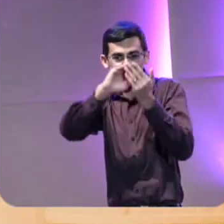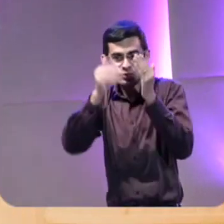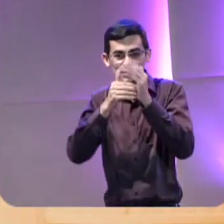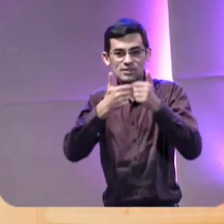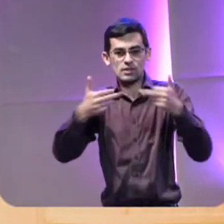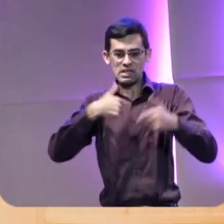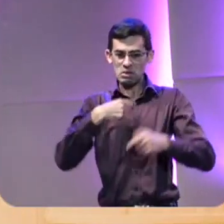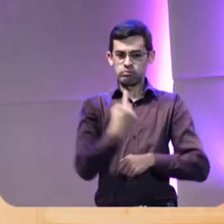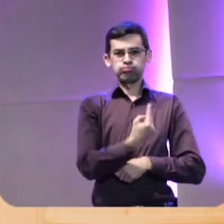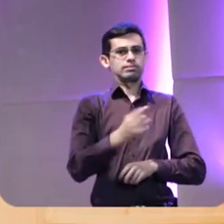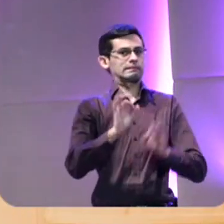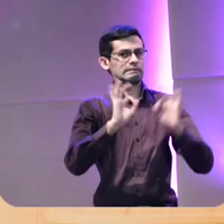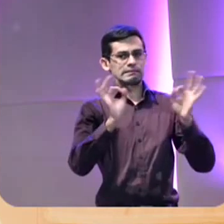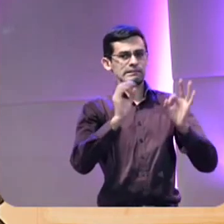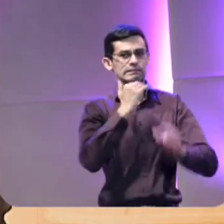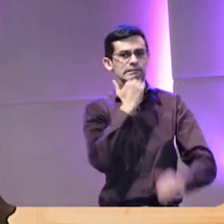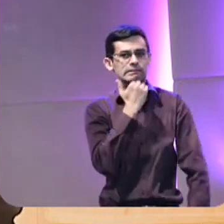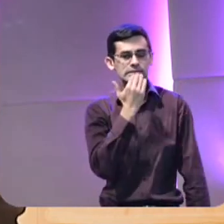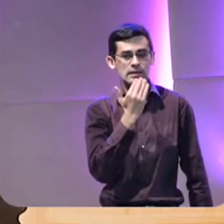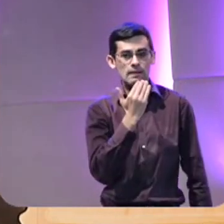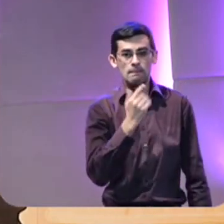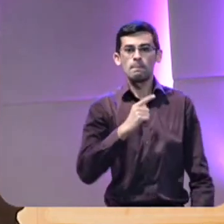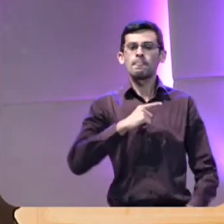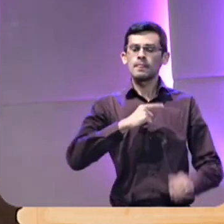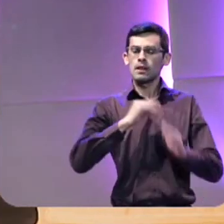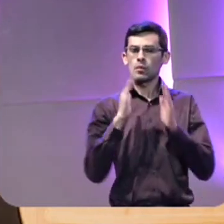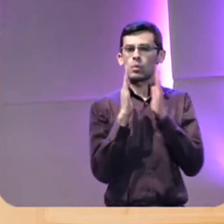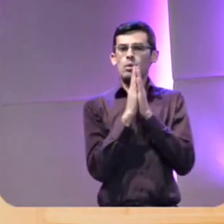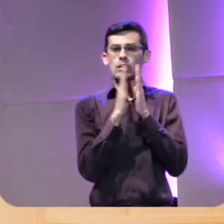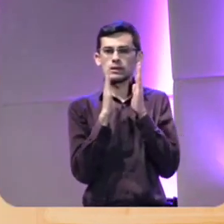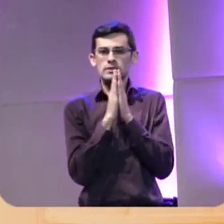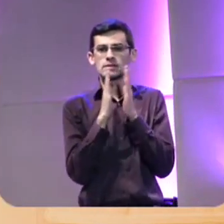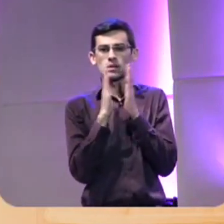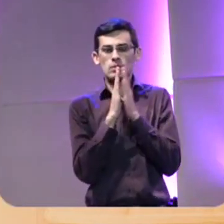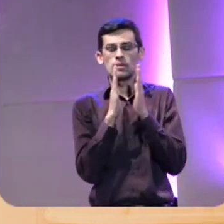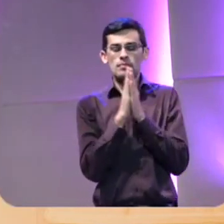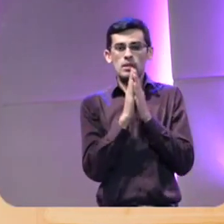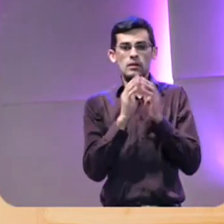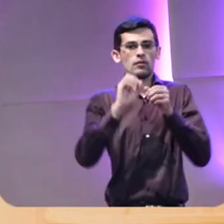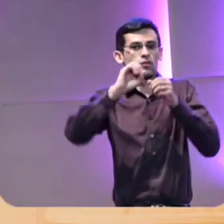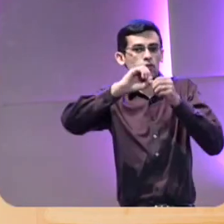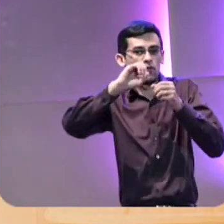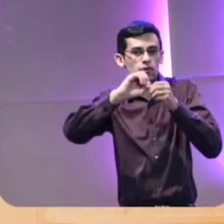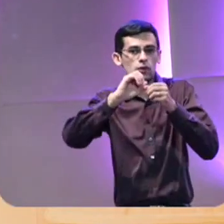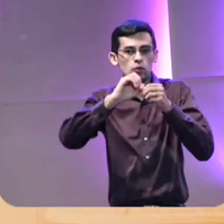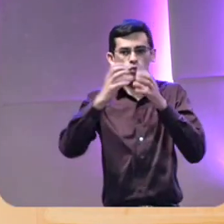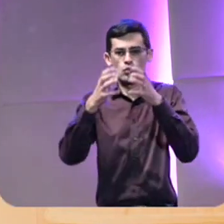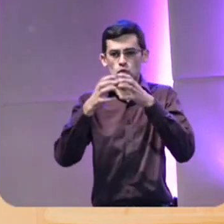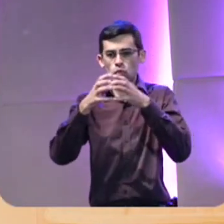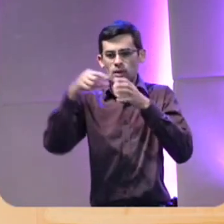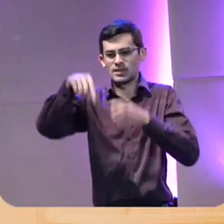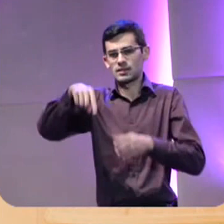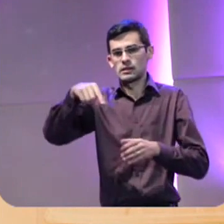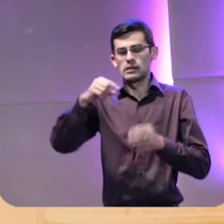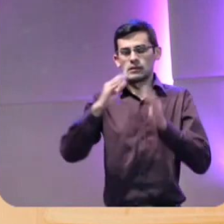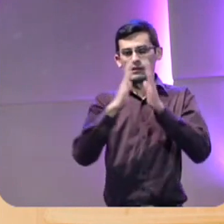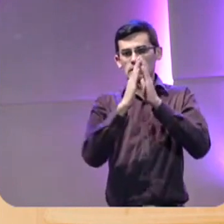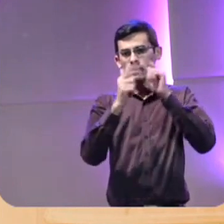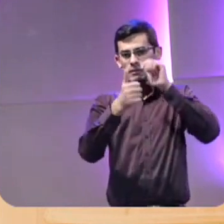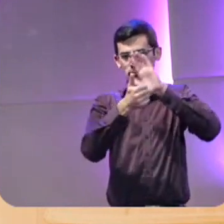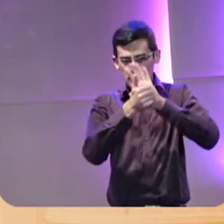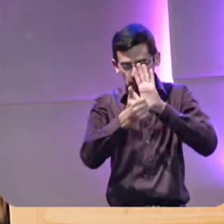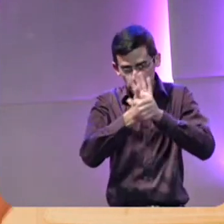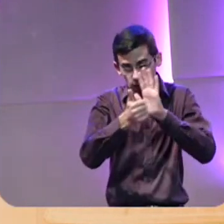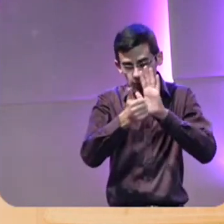controle. Há uma oração que é praticada nos grupos de amor exigente e que